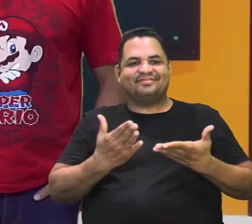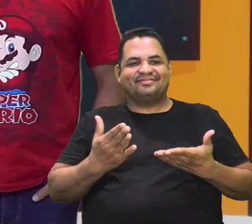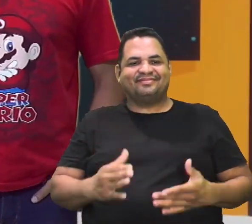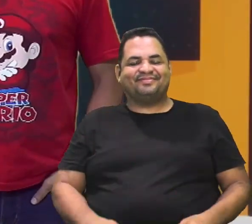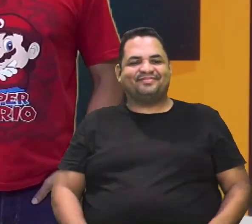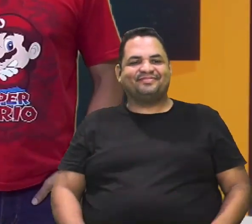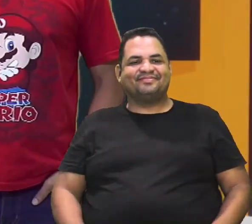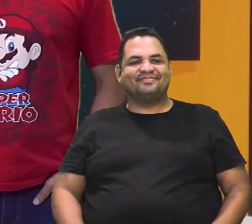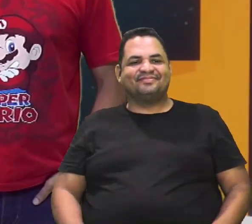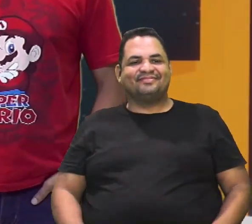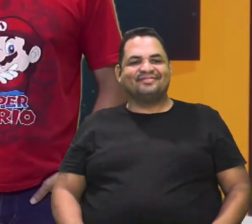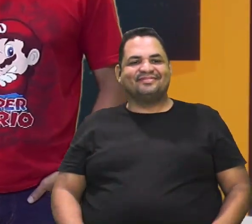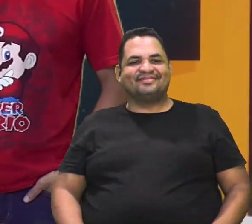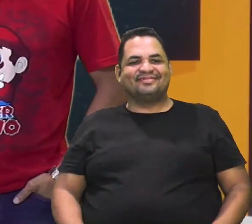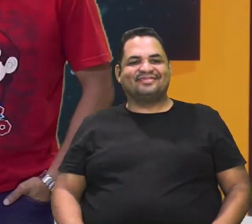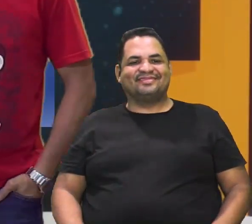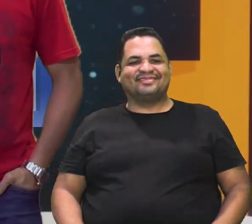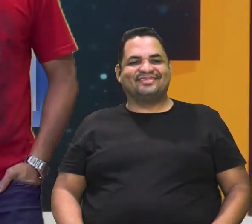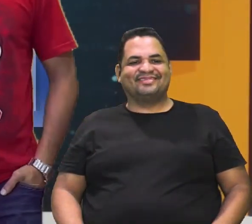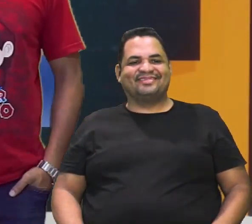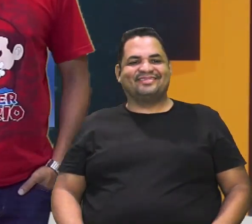do que aquele lá que...